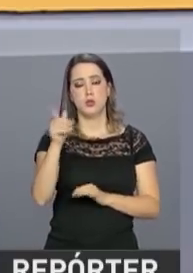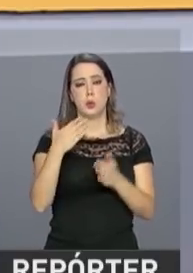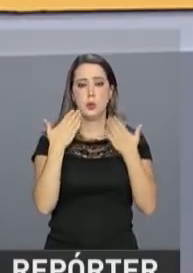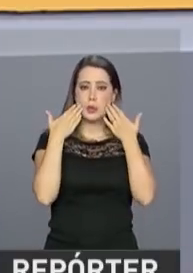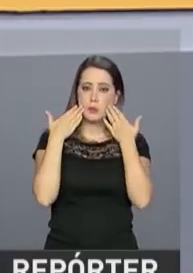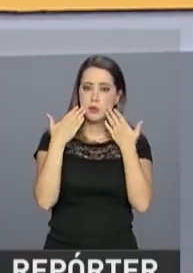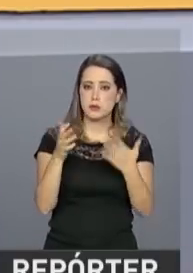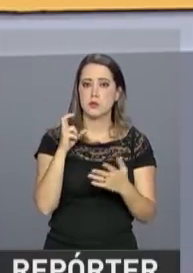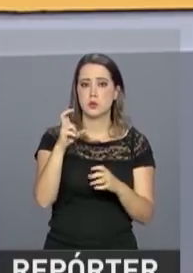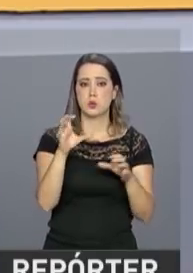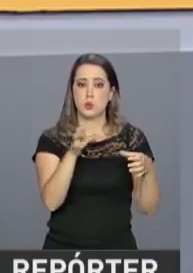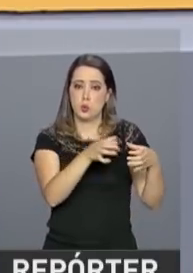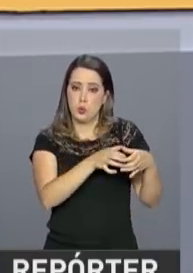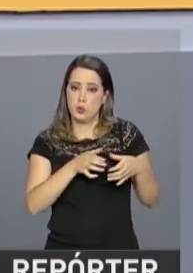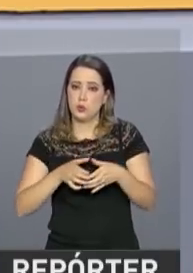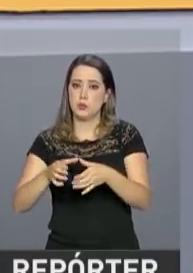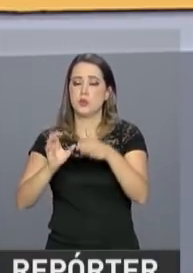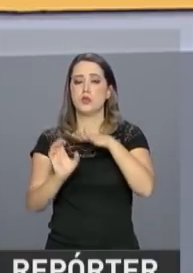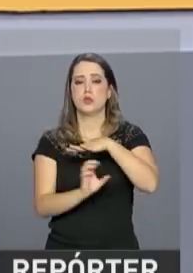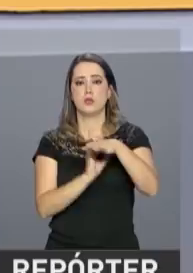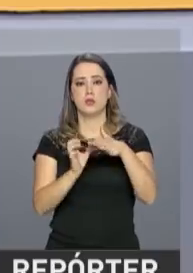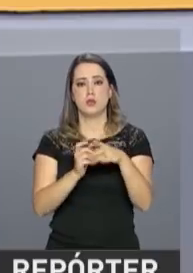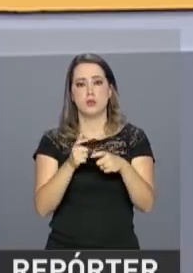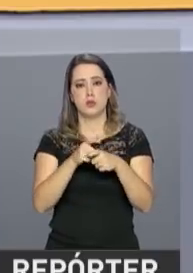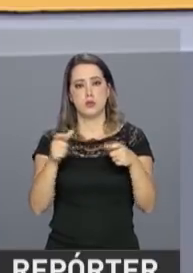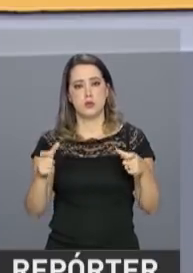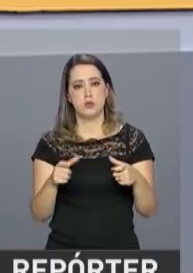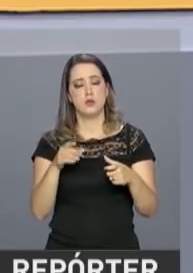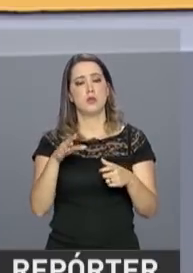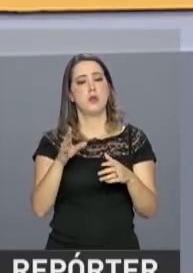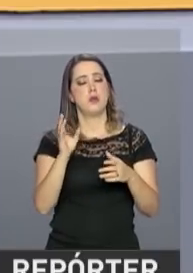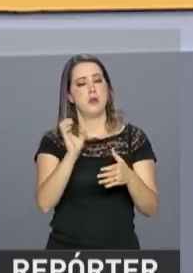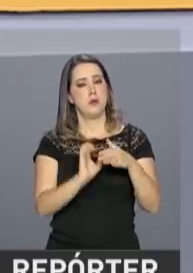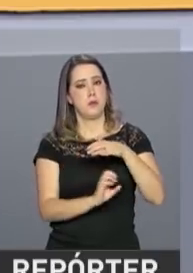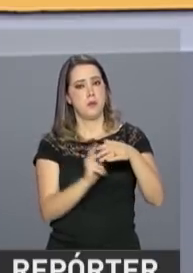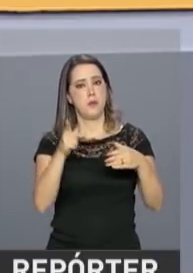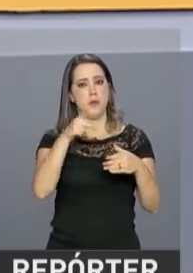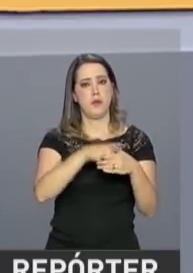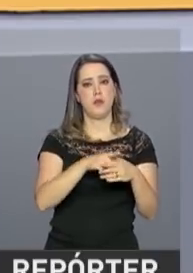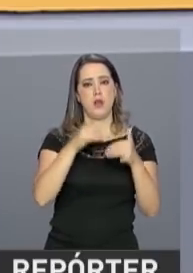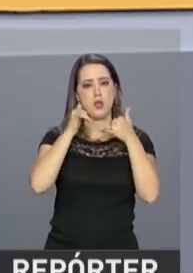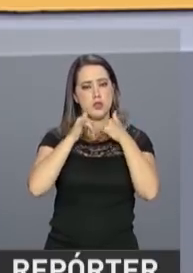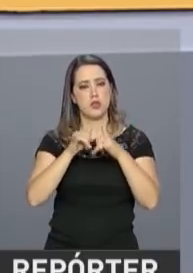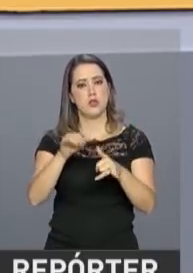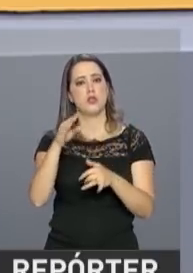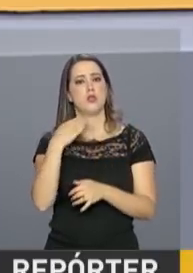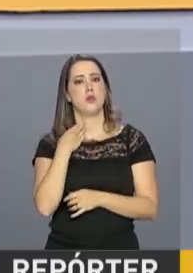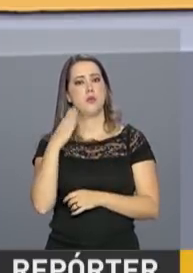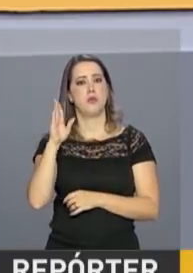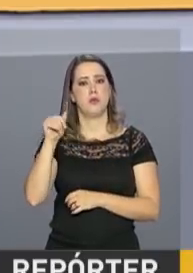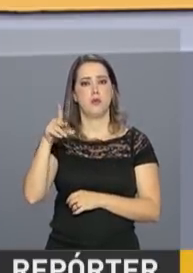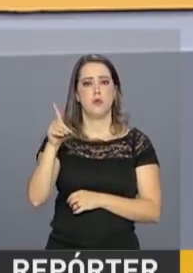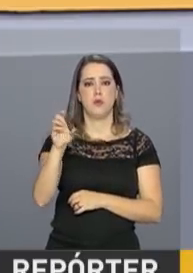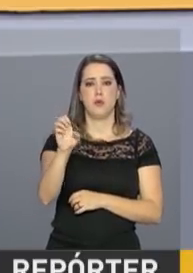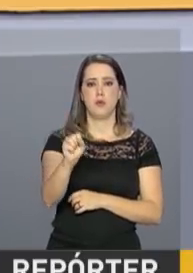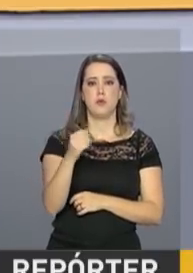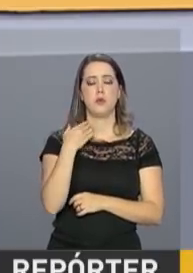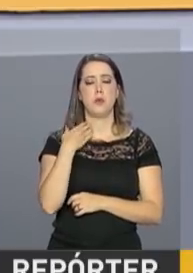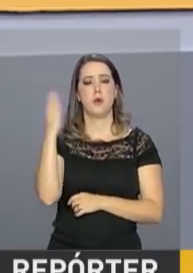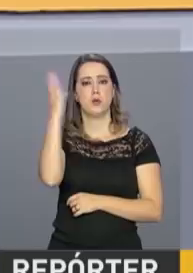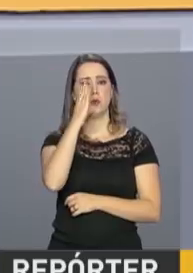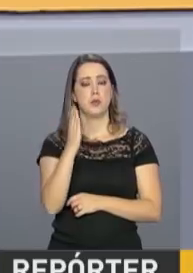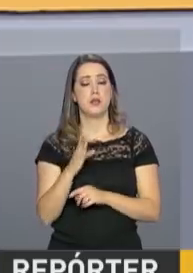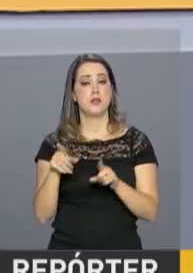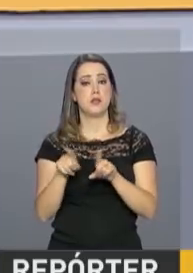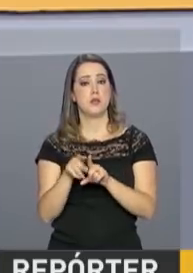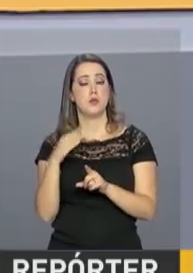apresentado pelos cinco maiores grupos petrobras e eletrobras bnds banco do brasil e caixa passou